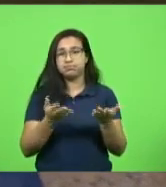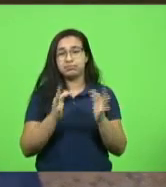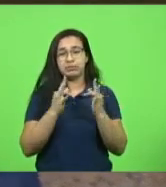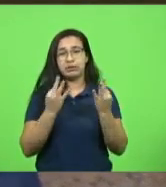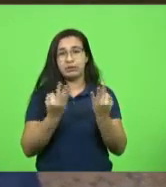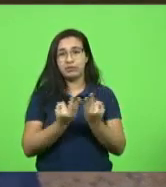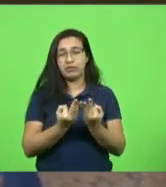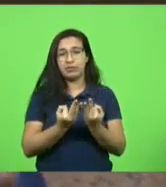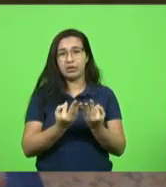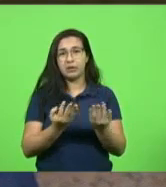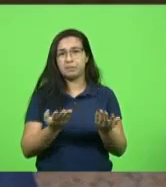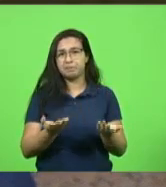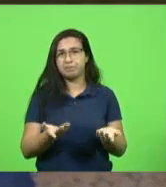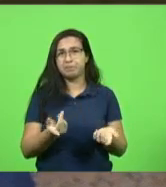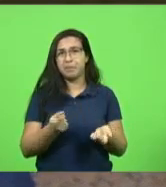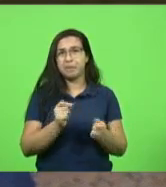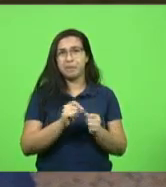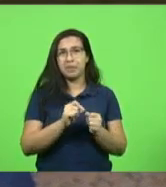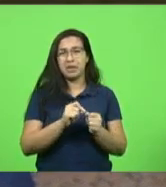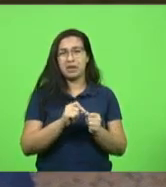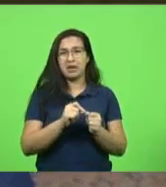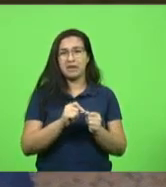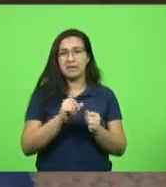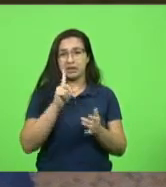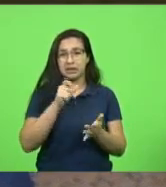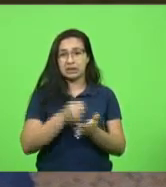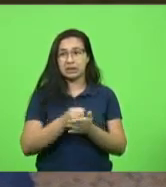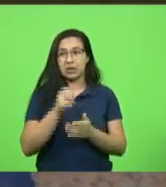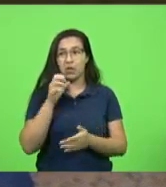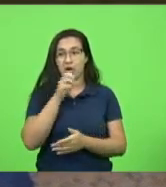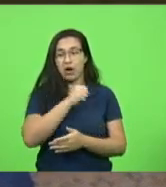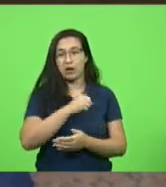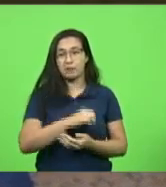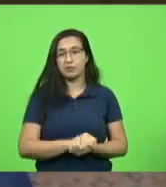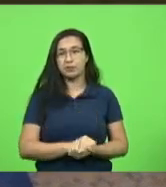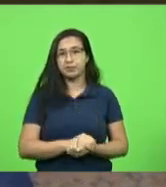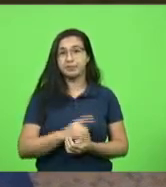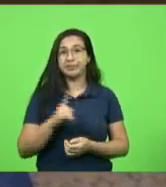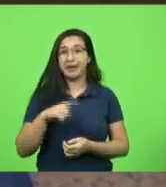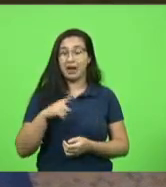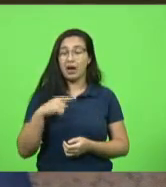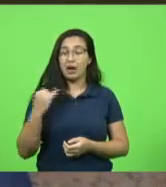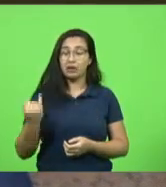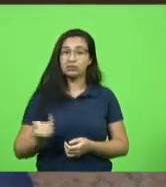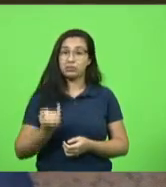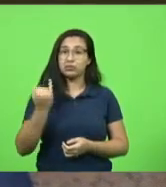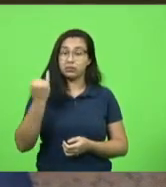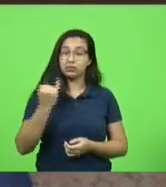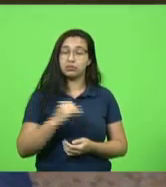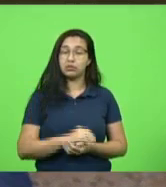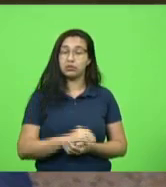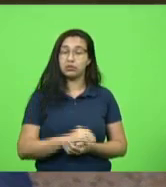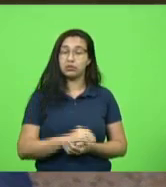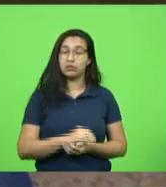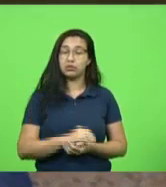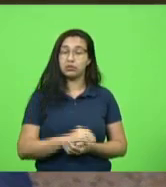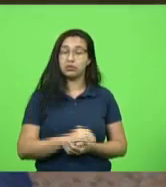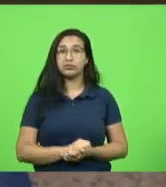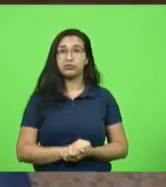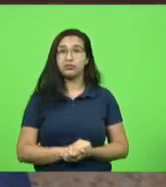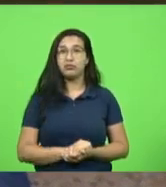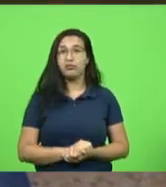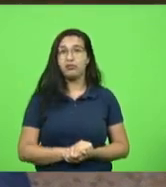para fazer esse tipo de decisão. É algo extremamente importante. Eu vejo que